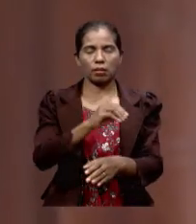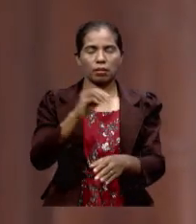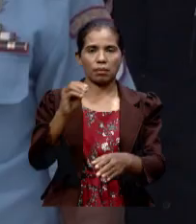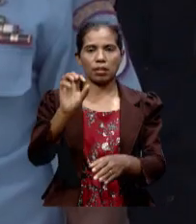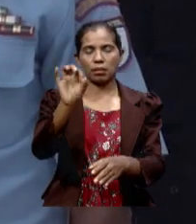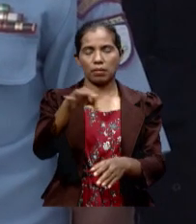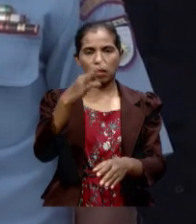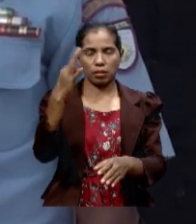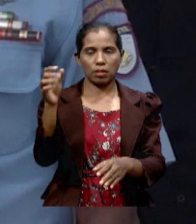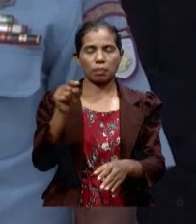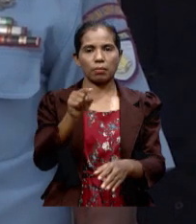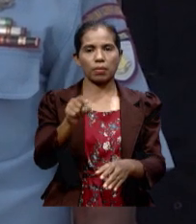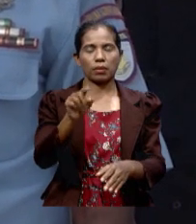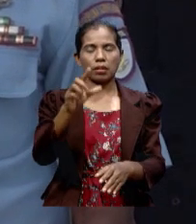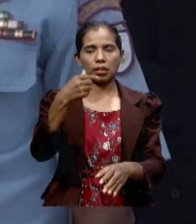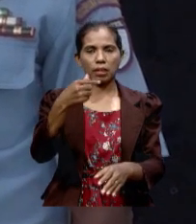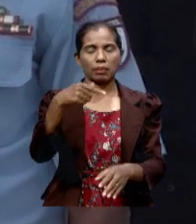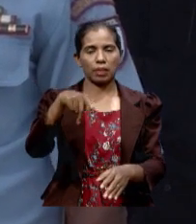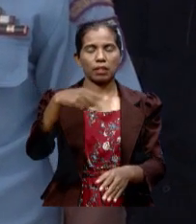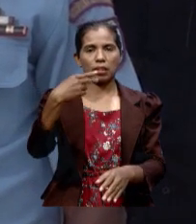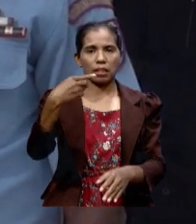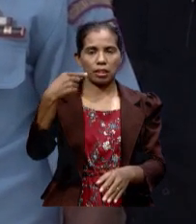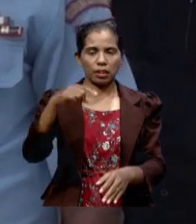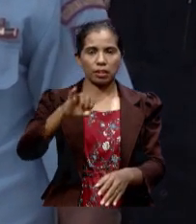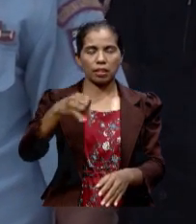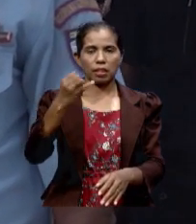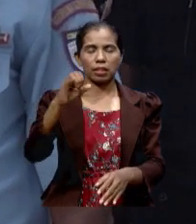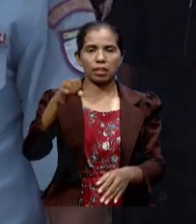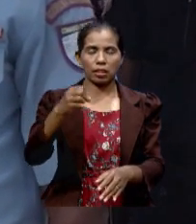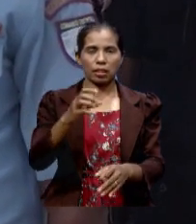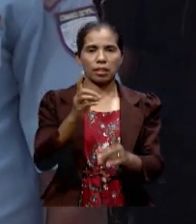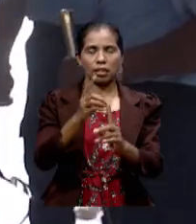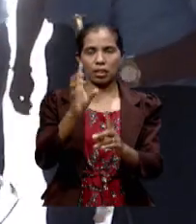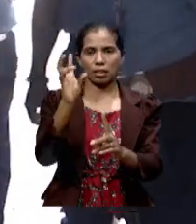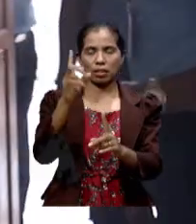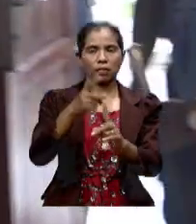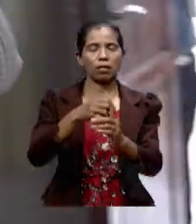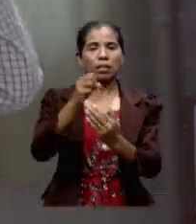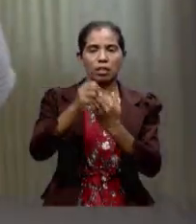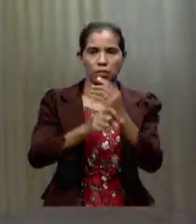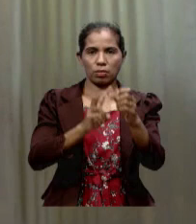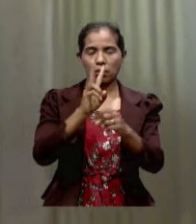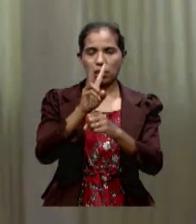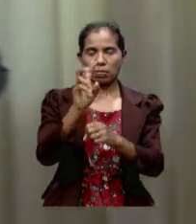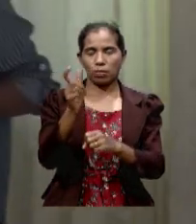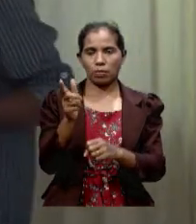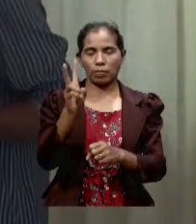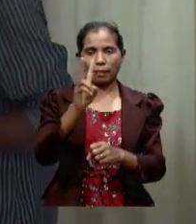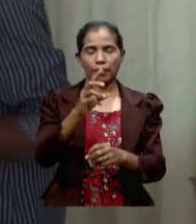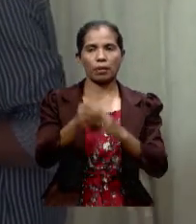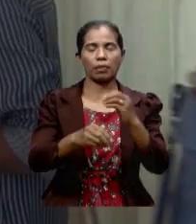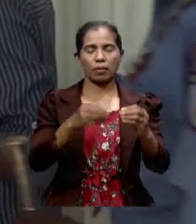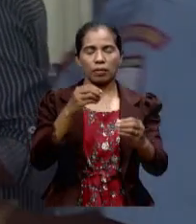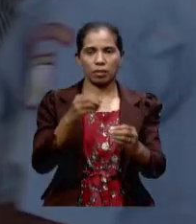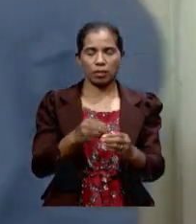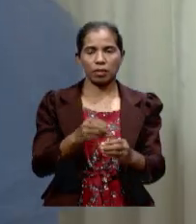sencia ponto pzgzg cc e halorong hitu fulan setembro ring rua rua nulum. Relacion ho pena nebe condenado Richard